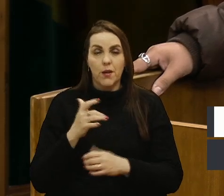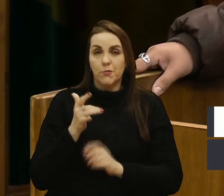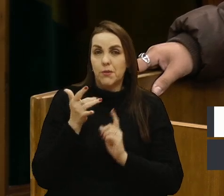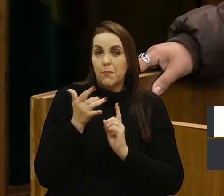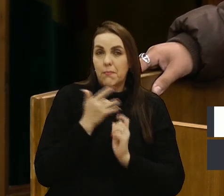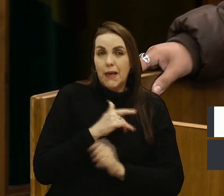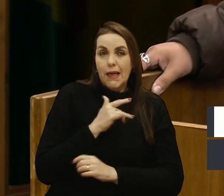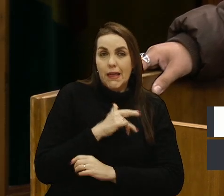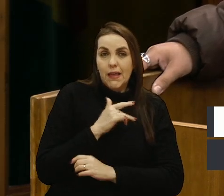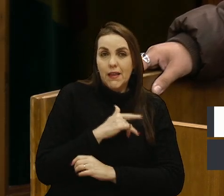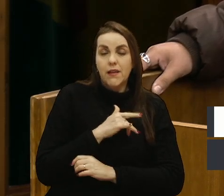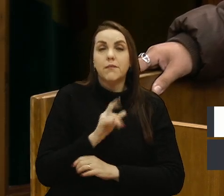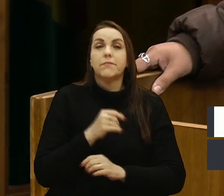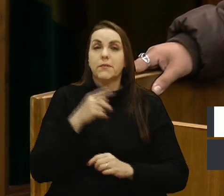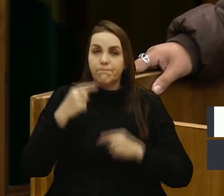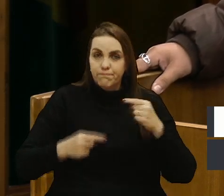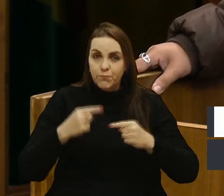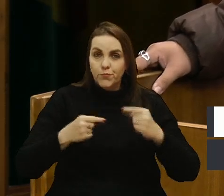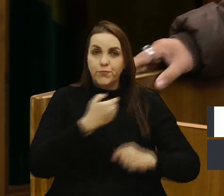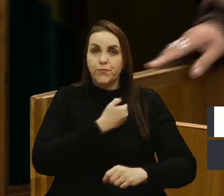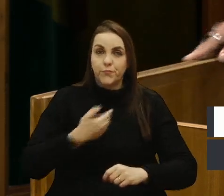nós queremos políticas públicas.